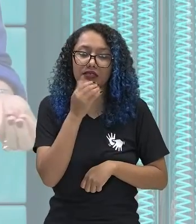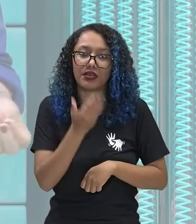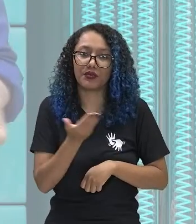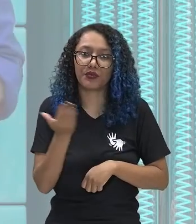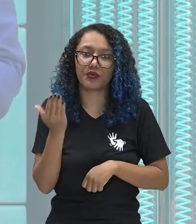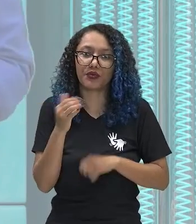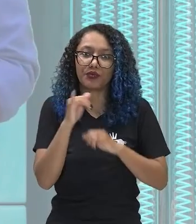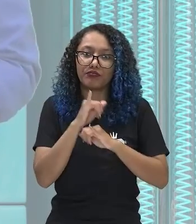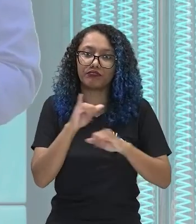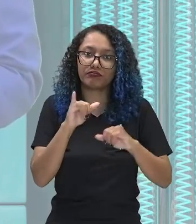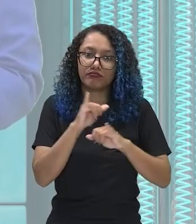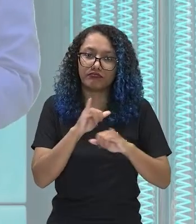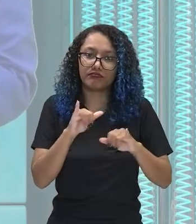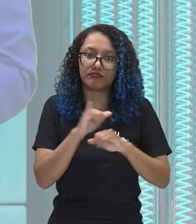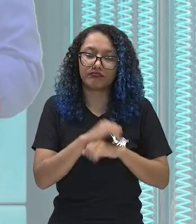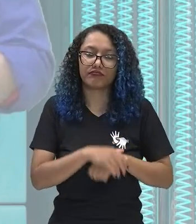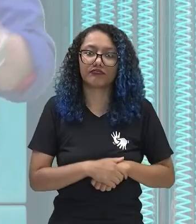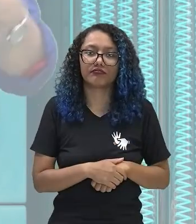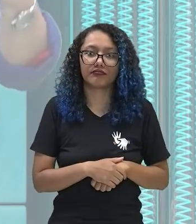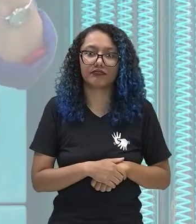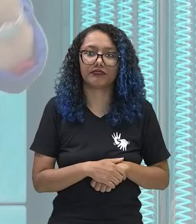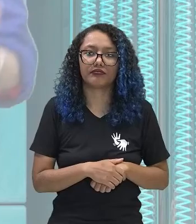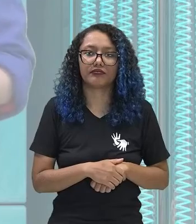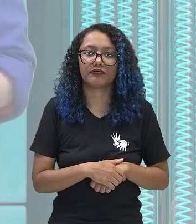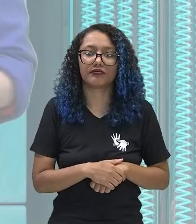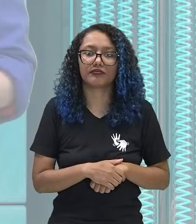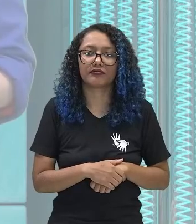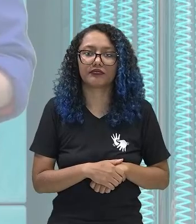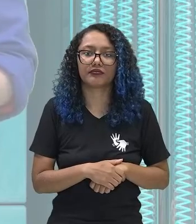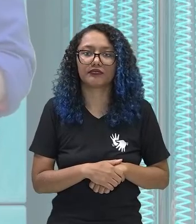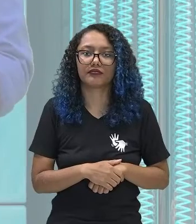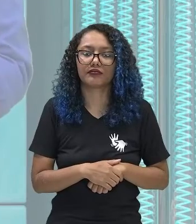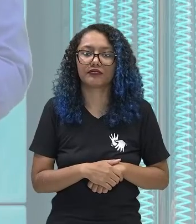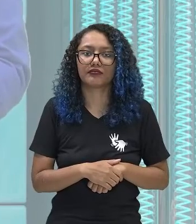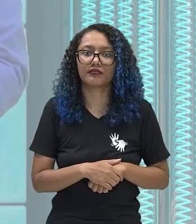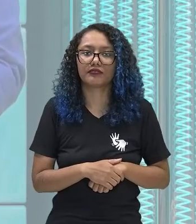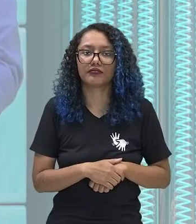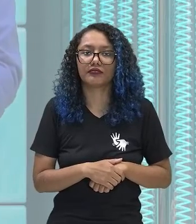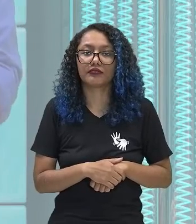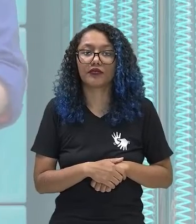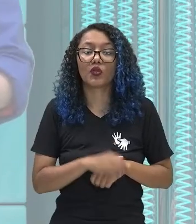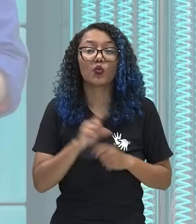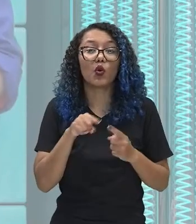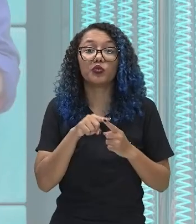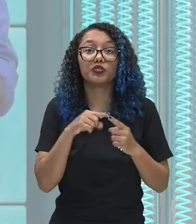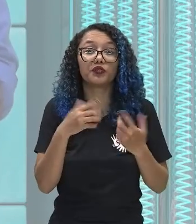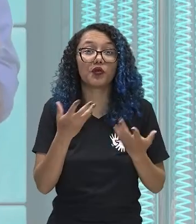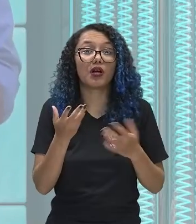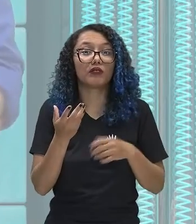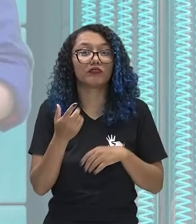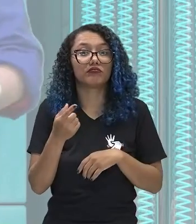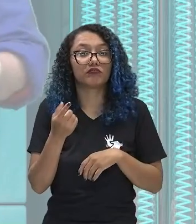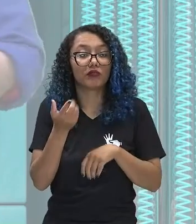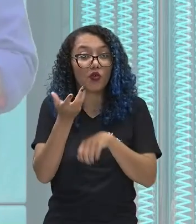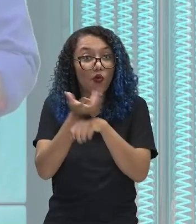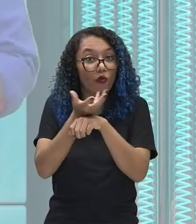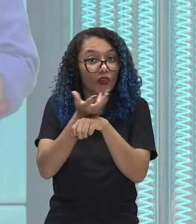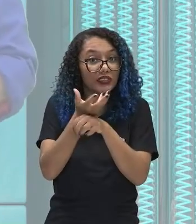campanha publicitária com toda a orientação, né? Qual é o objetivo? Persuadir você, né, a